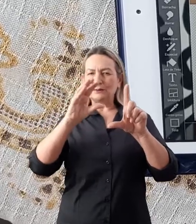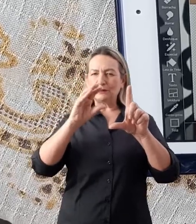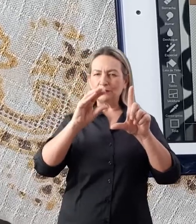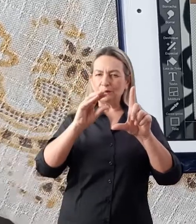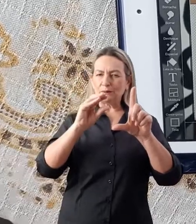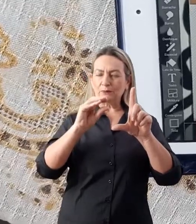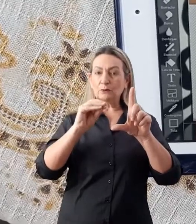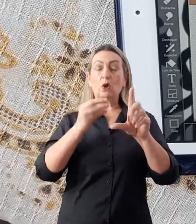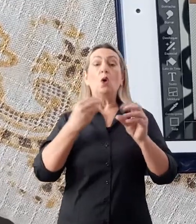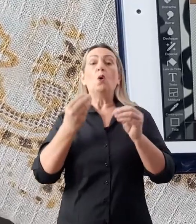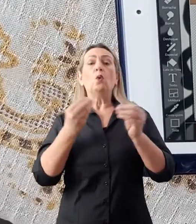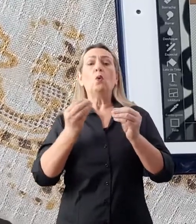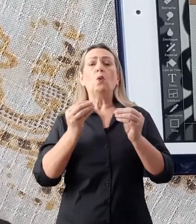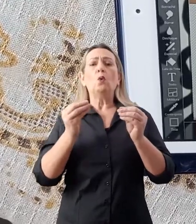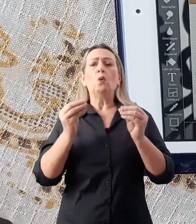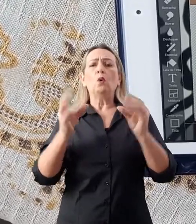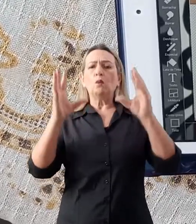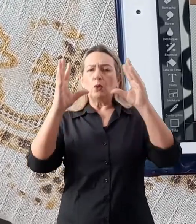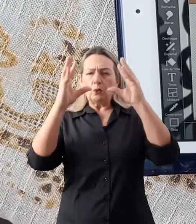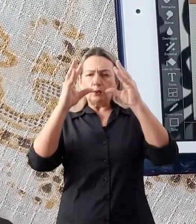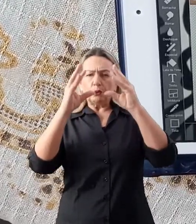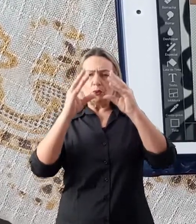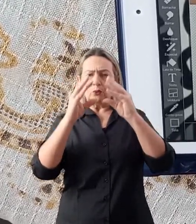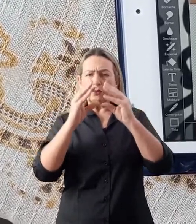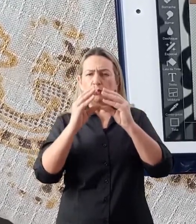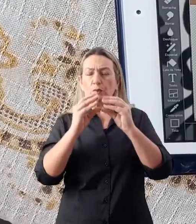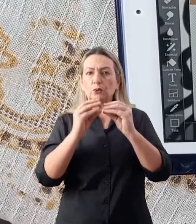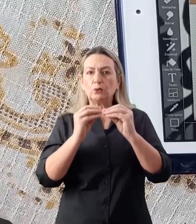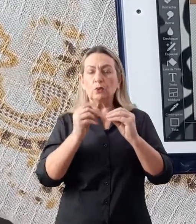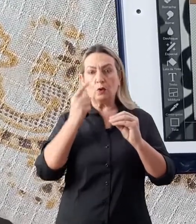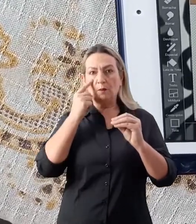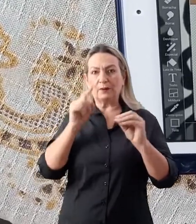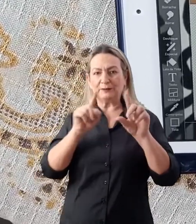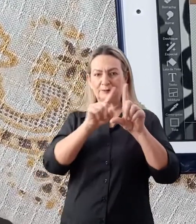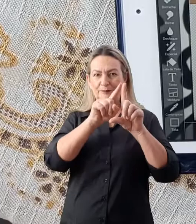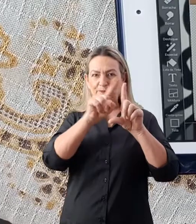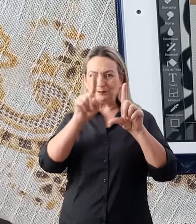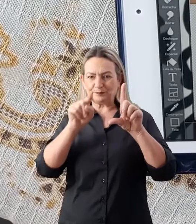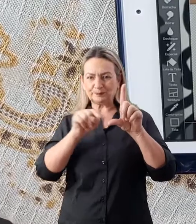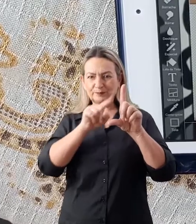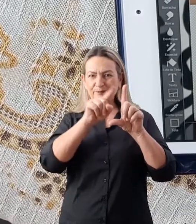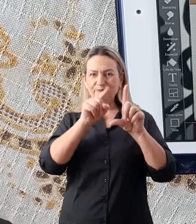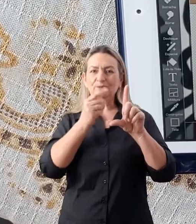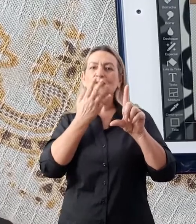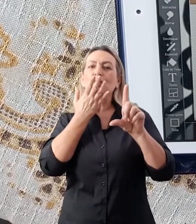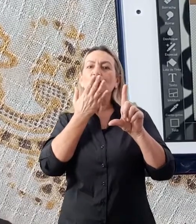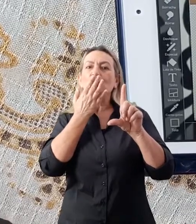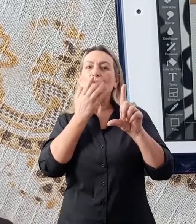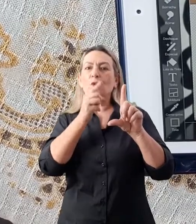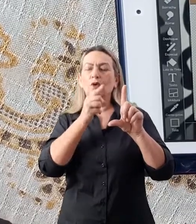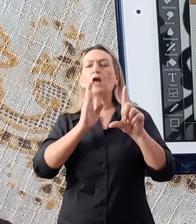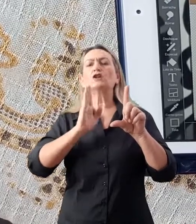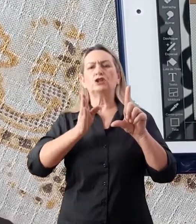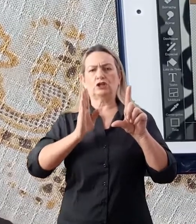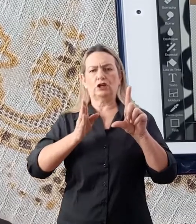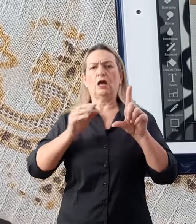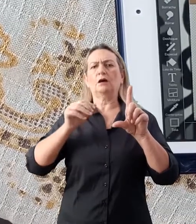E como que a gente escurece? Esse aqui já são as paletas, né? Aliás, é a paleta de cor que já vem no Ibis